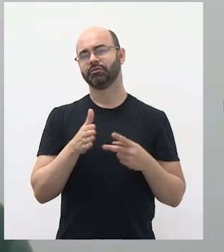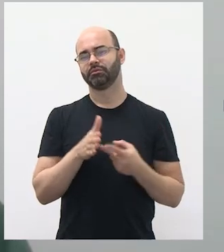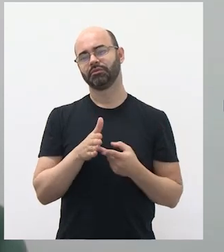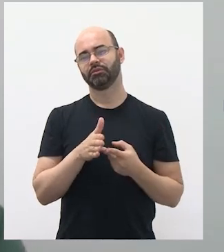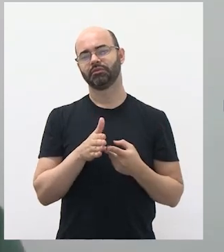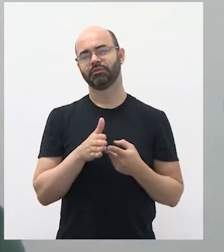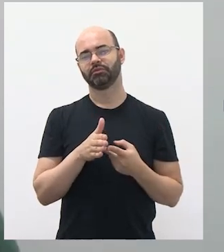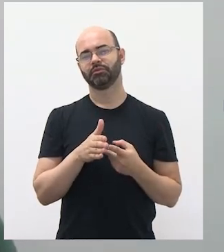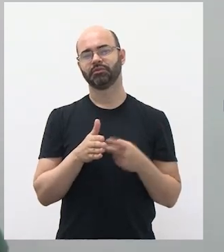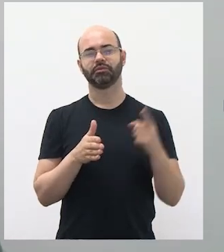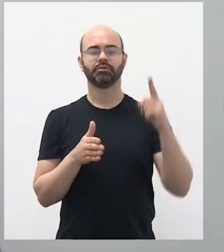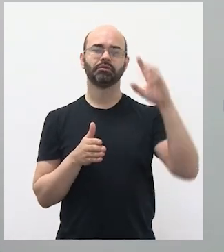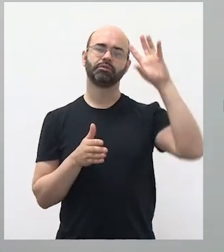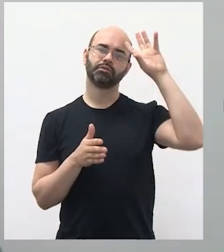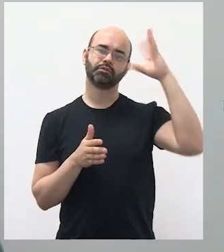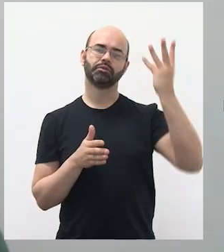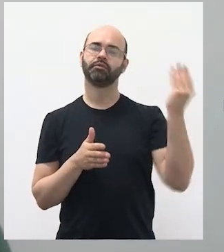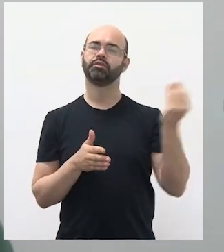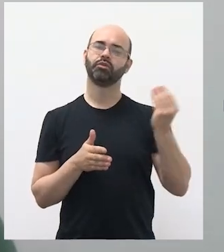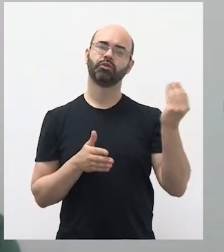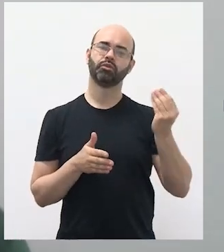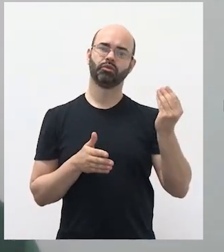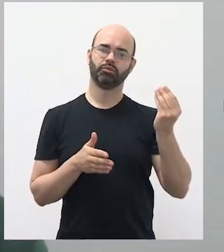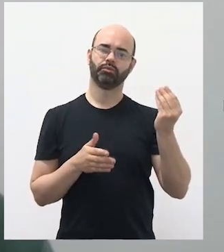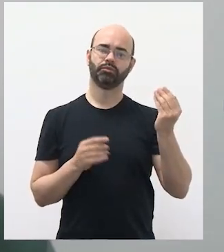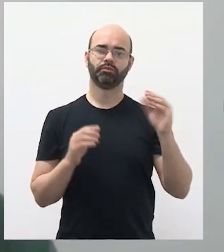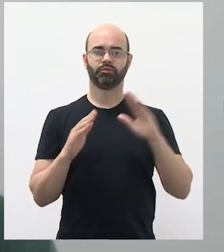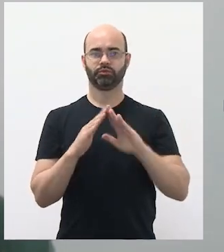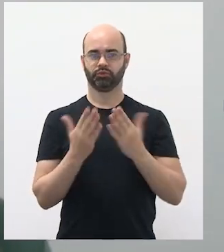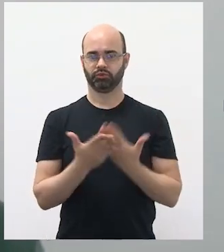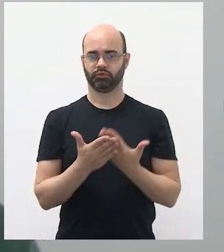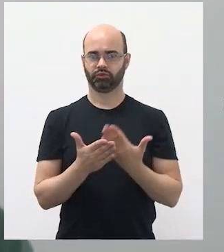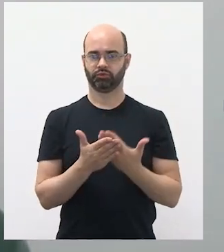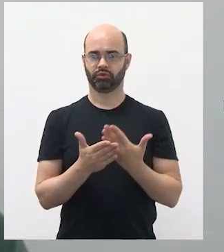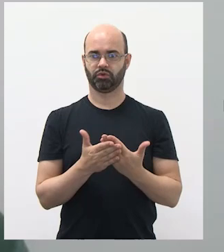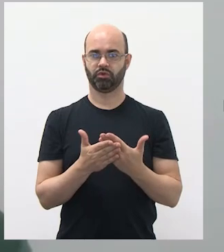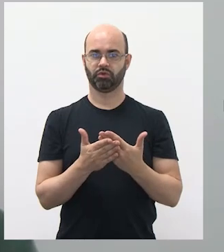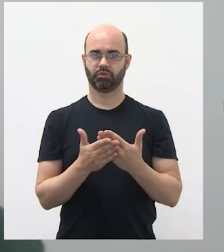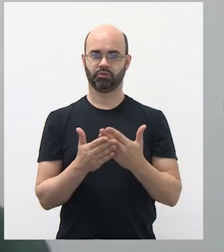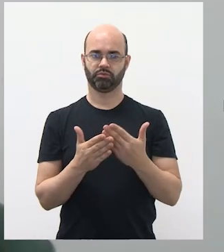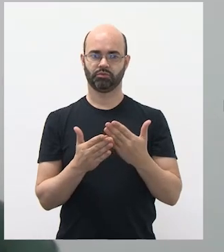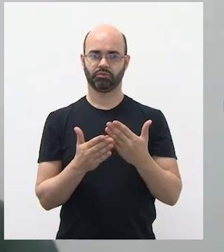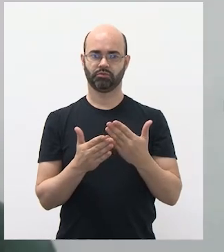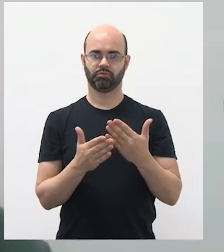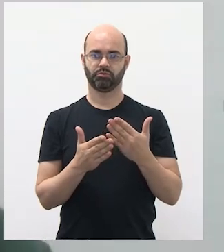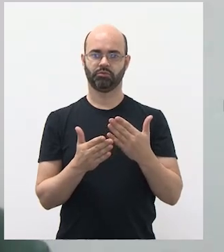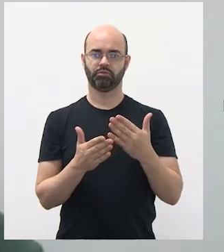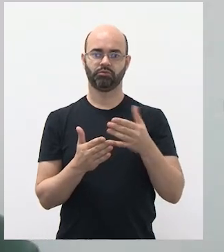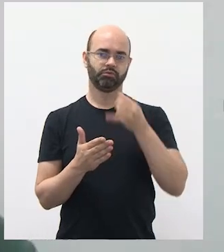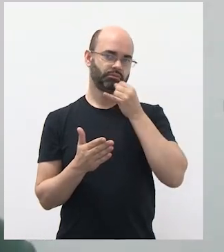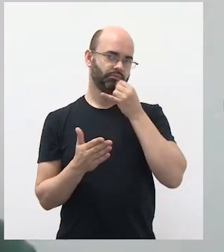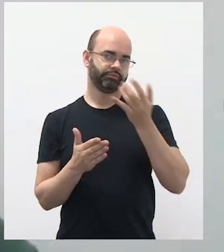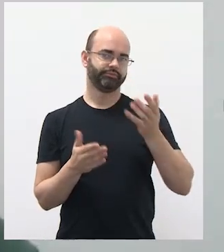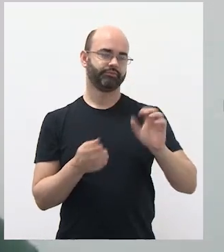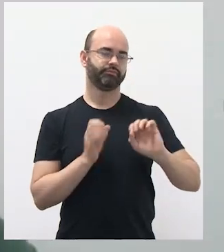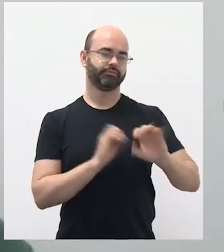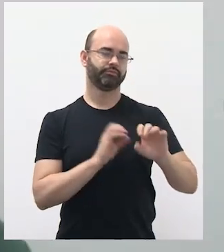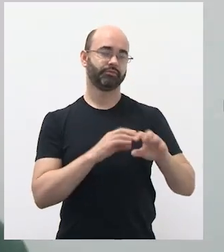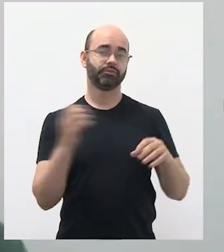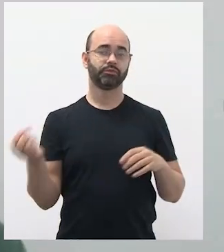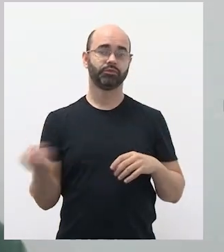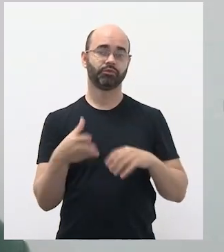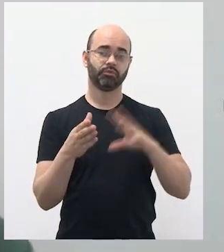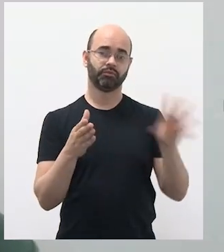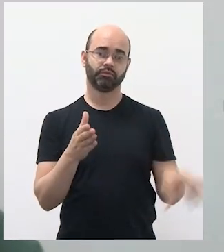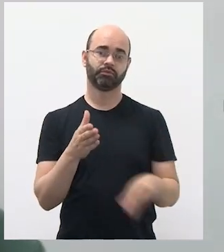como resolver isso então, que uma escola que agrega ao ensino novos referenciais,